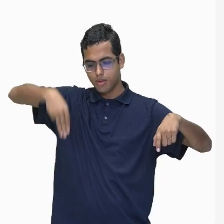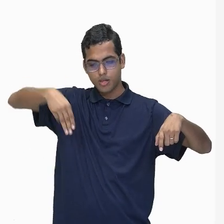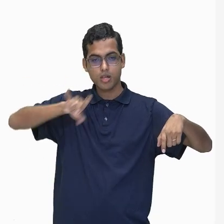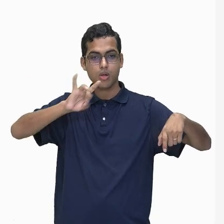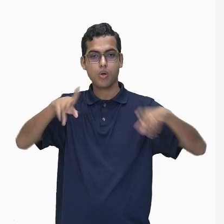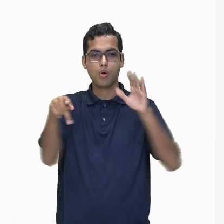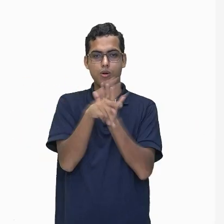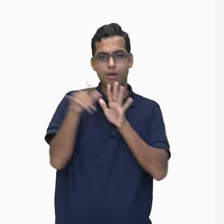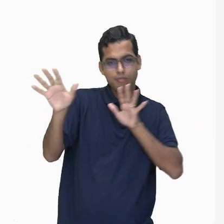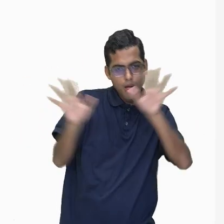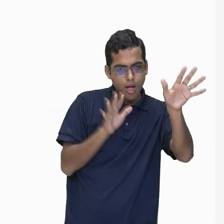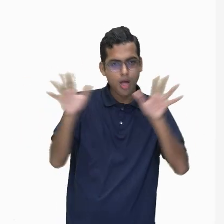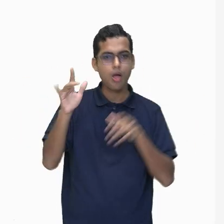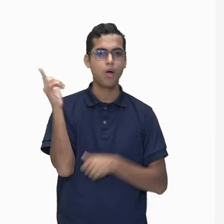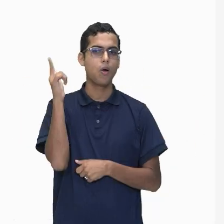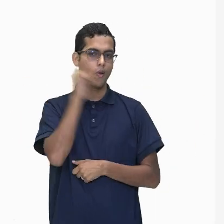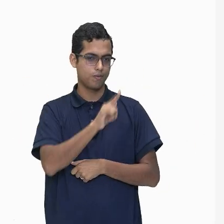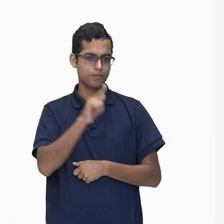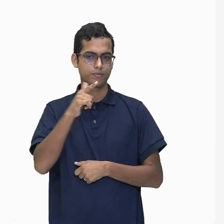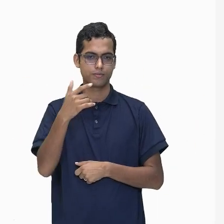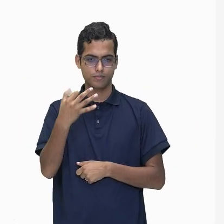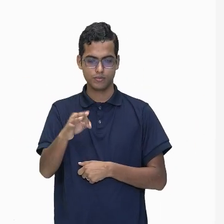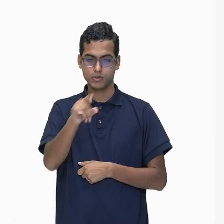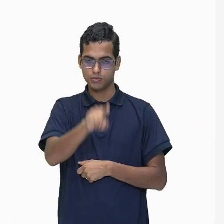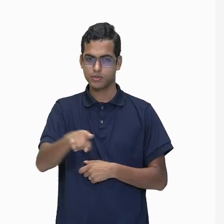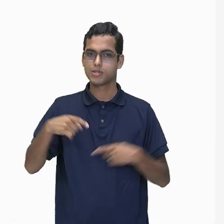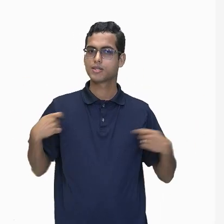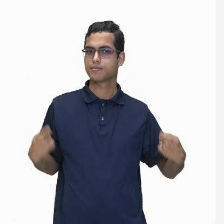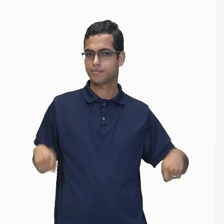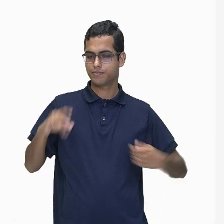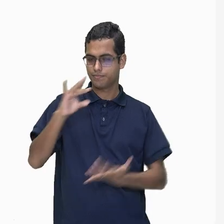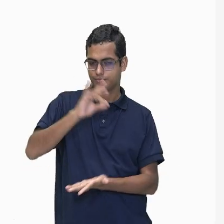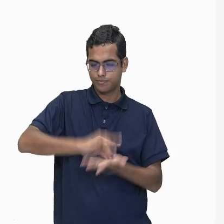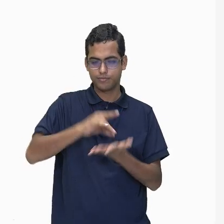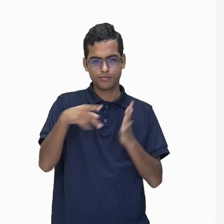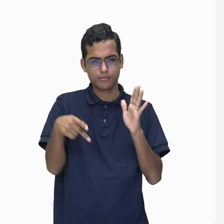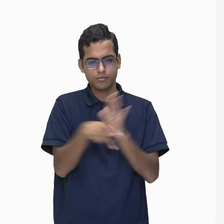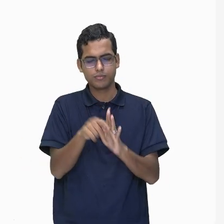somente para o goleiro. Então você tem que arremessar